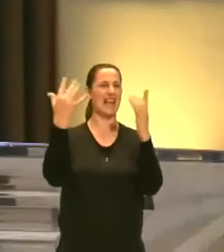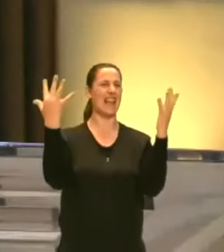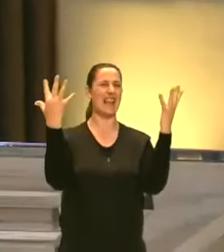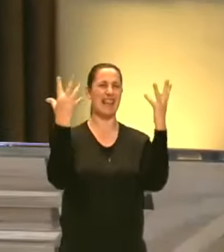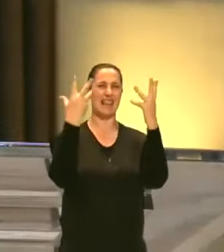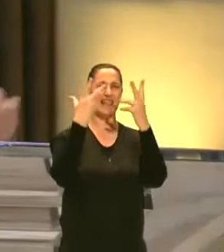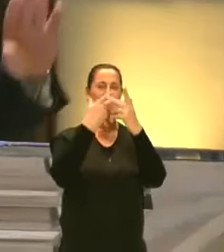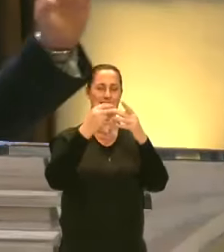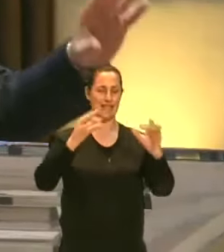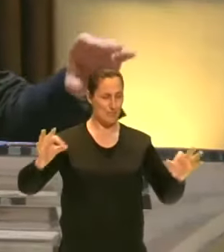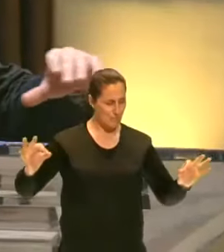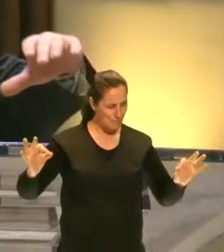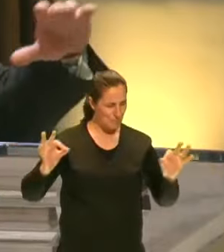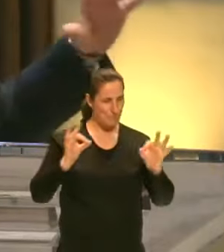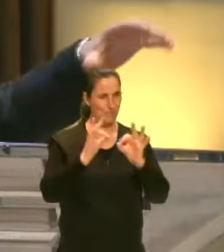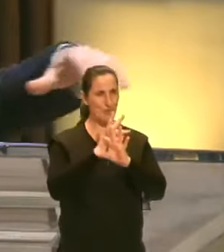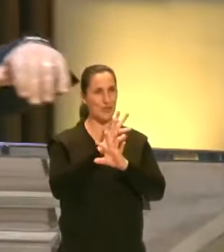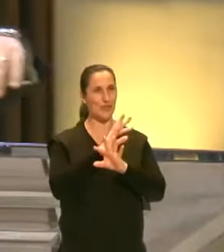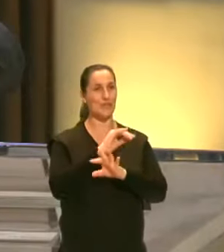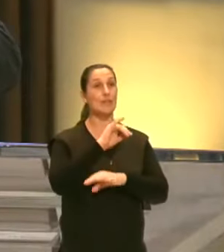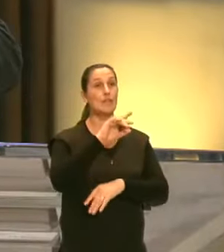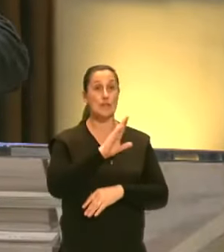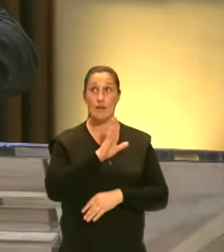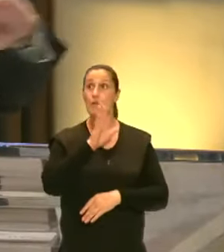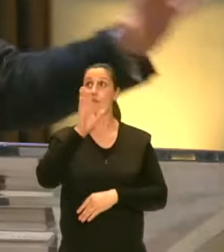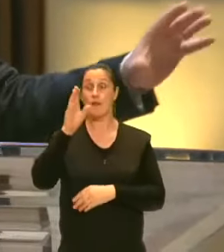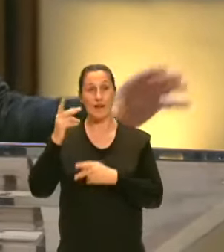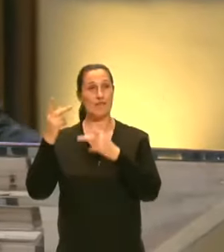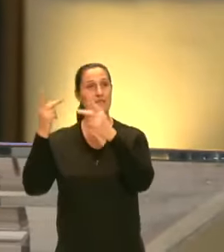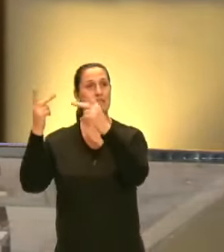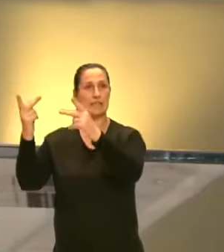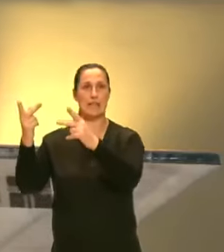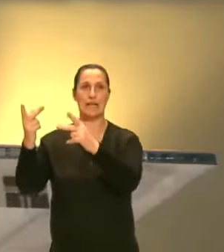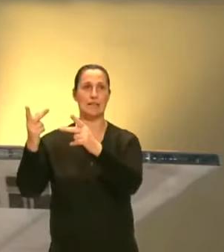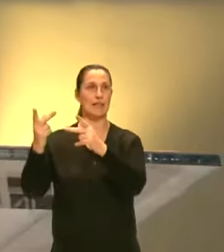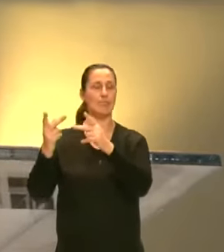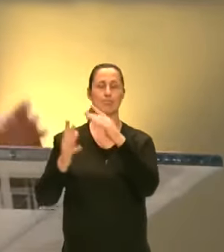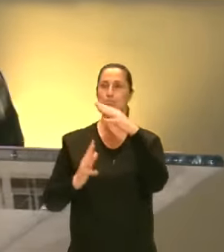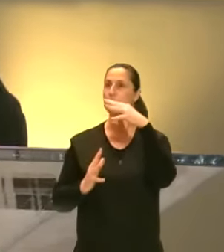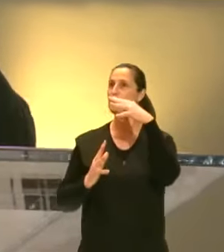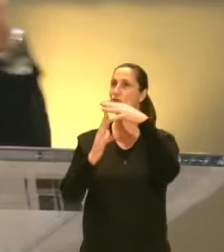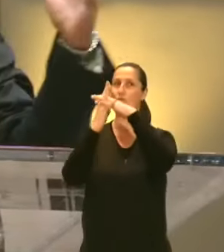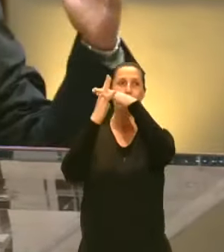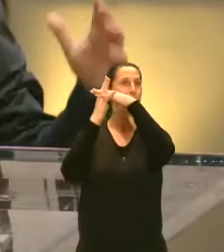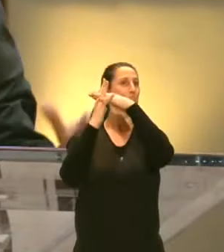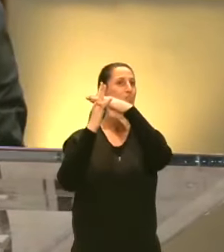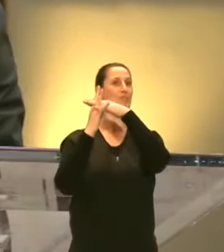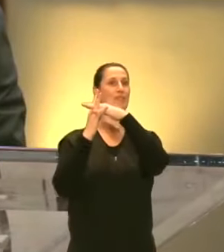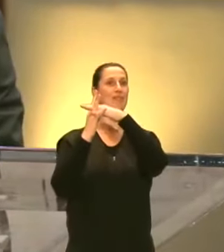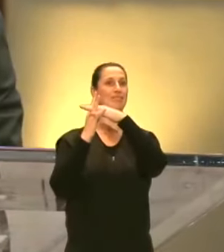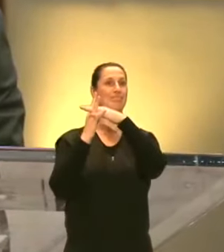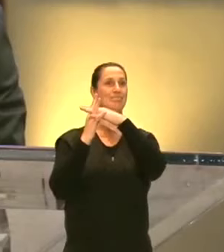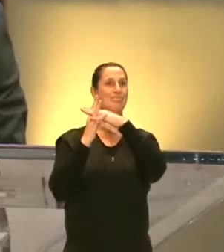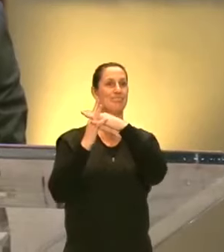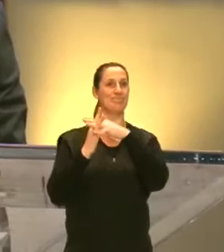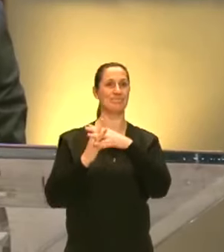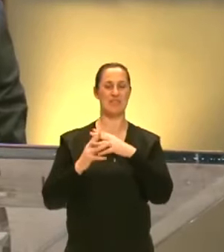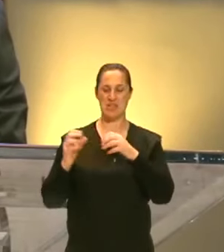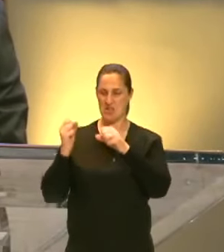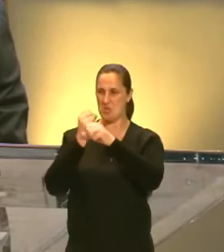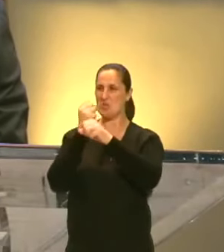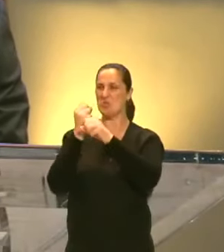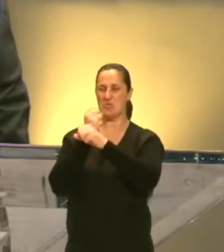pronta. Se você for lá, você vai ver. Está um show, um arraso. A PIB lá construiu para a gente.